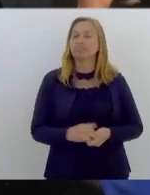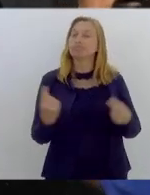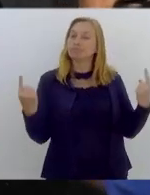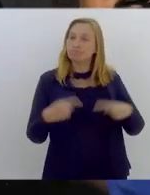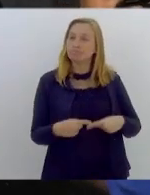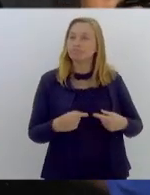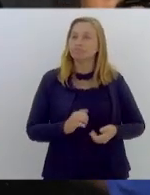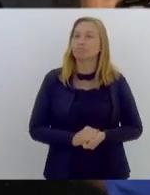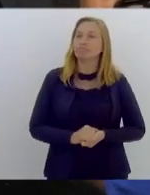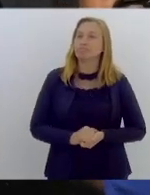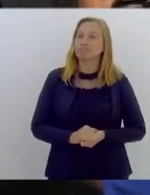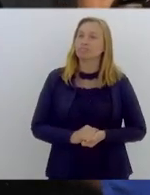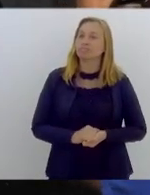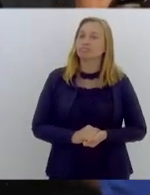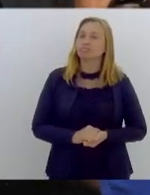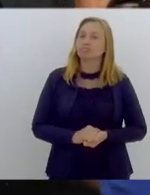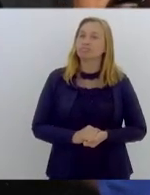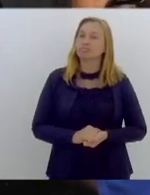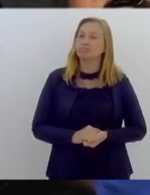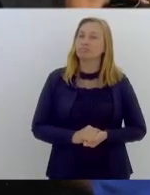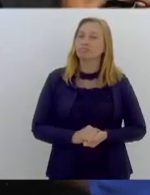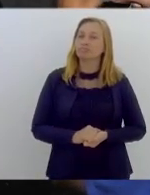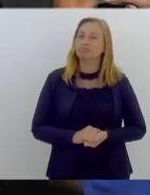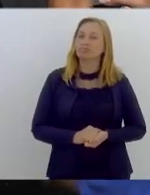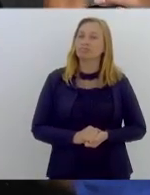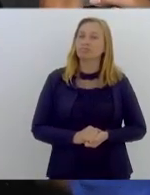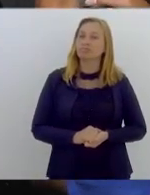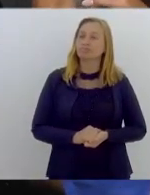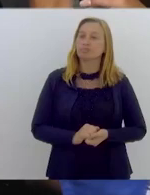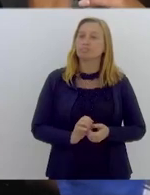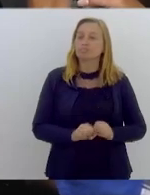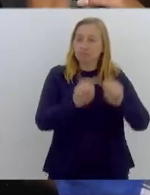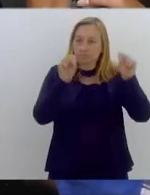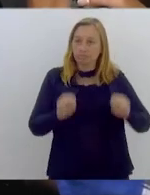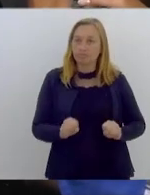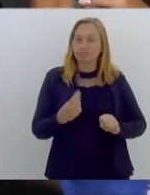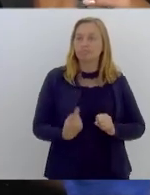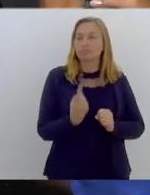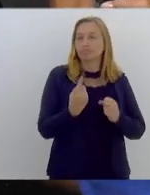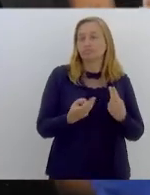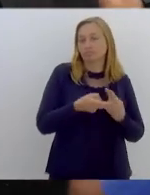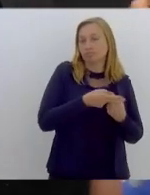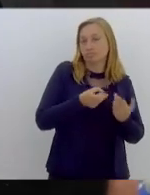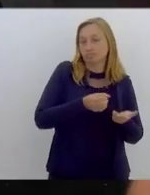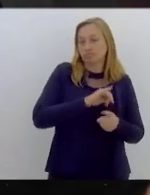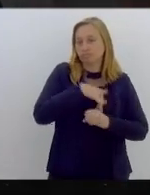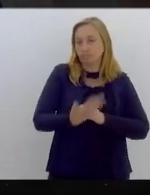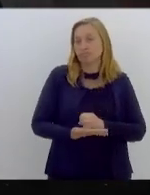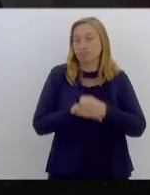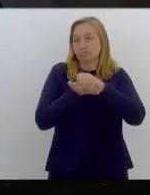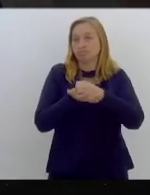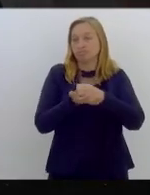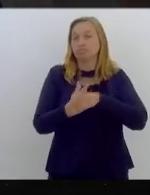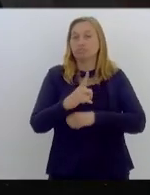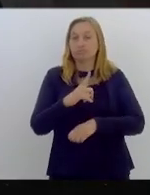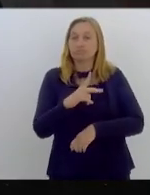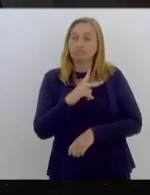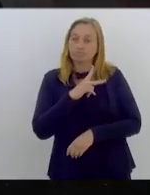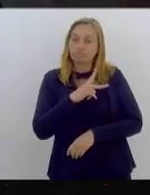desafio de tornar o SUS um sistema único de saúde sustentável, no sentido de ter ele